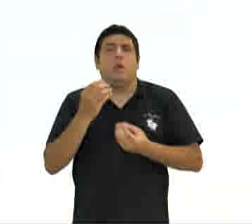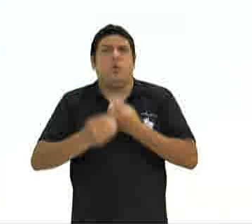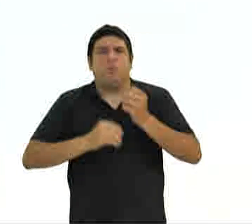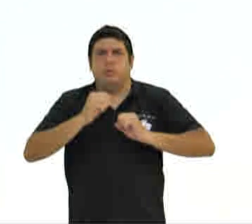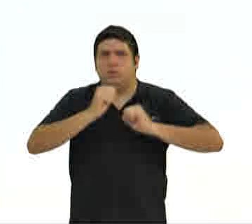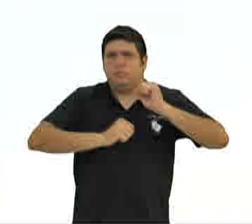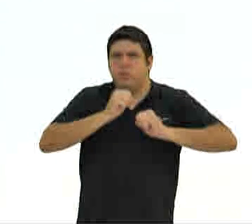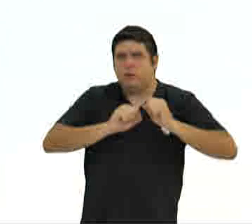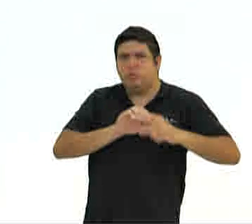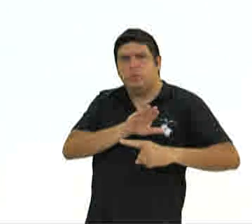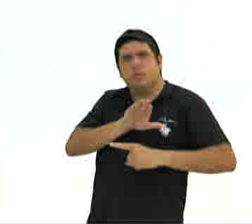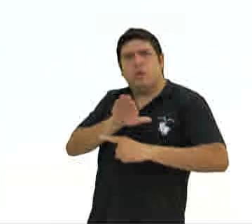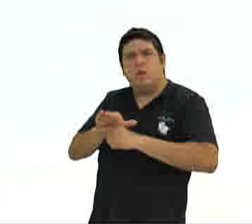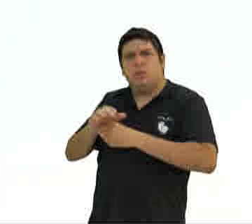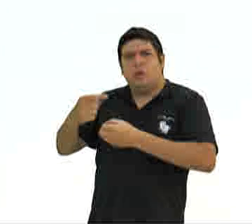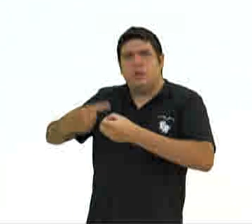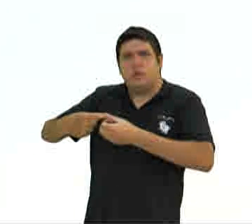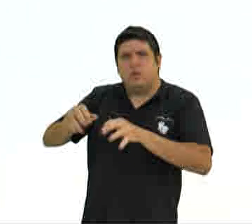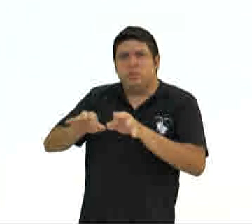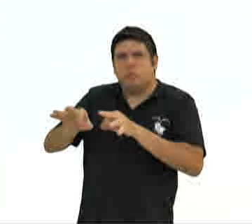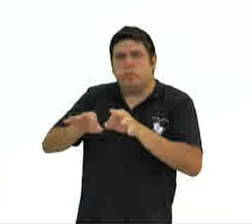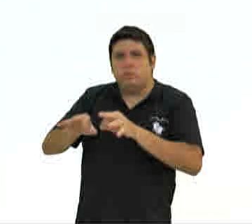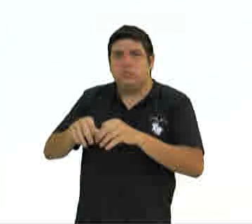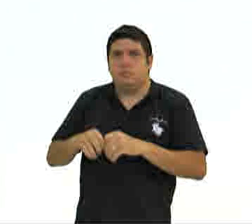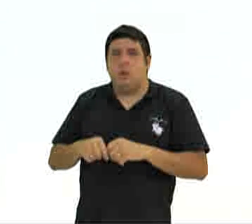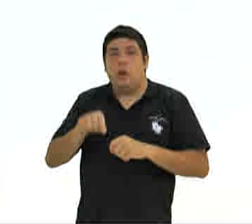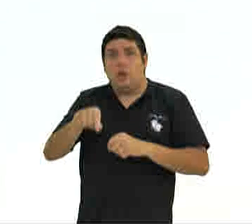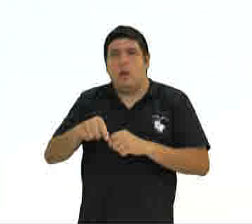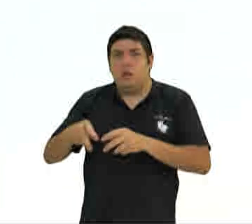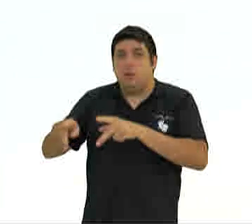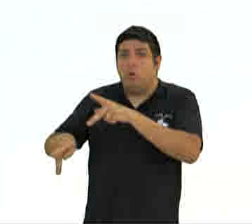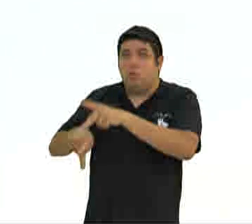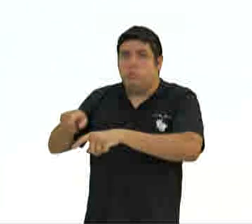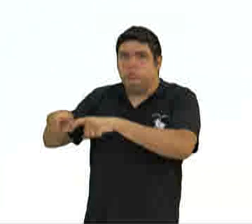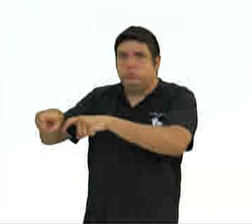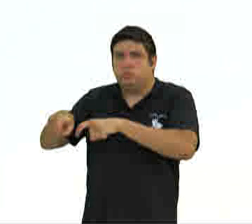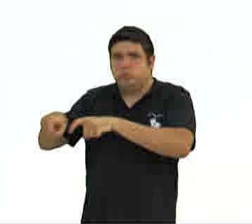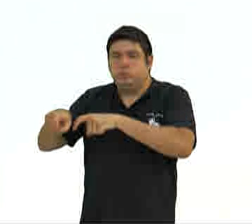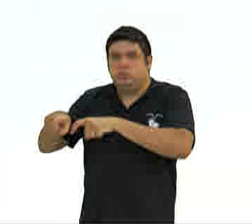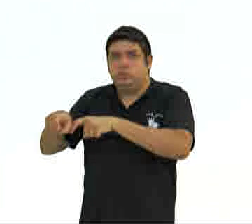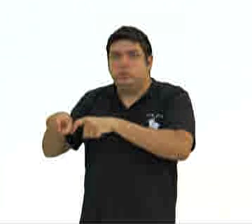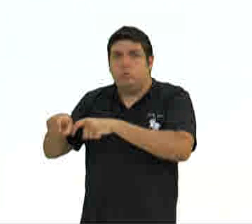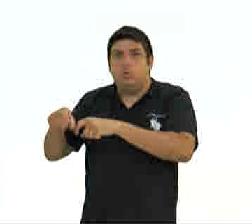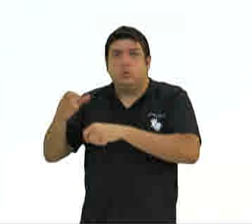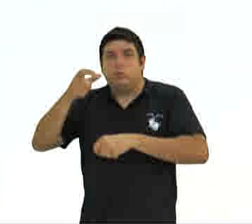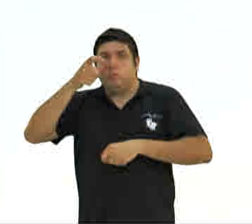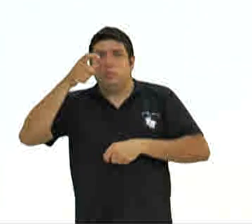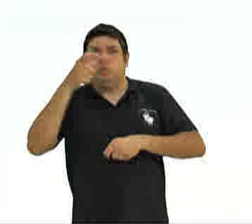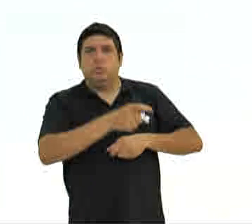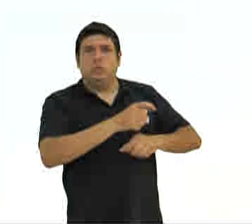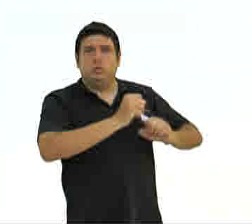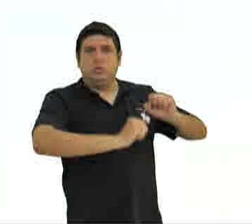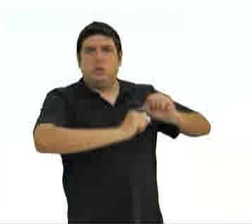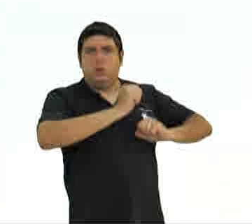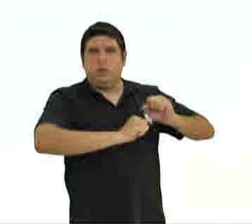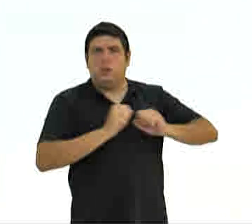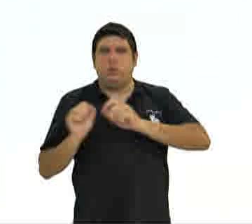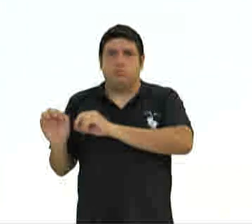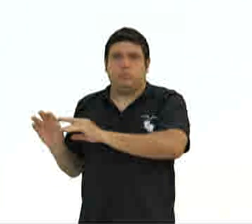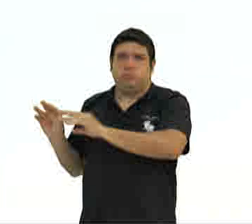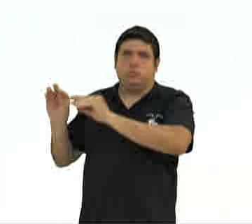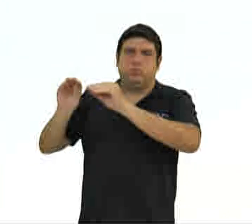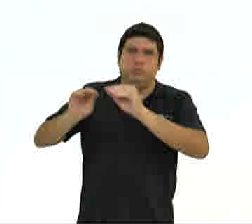para a urbanização. A indústria atraiu para as cidades população do campo, então aquela ideia lá do êxodo rural que a gente já tinha trabalhado,